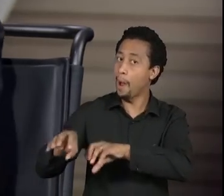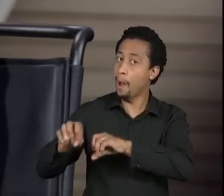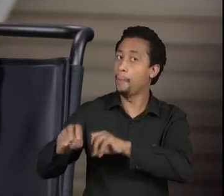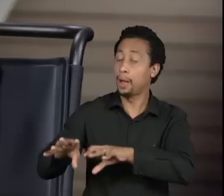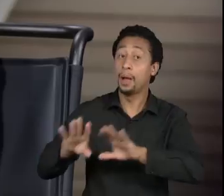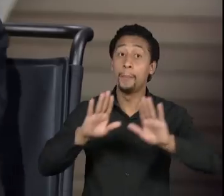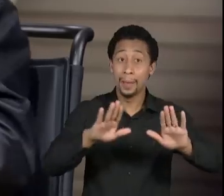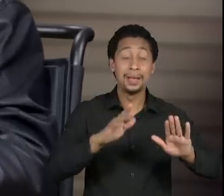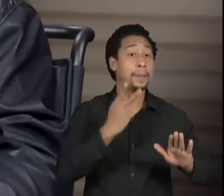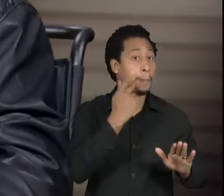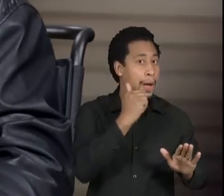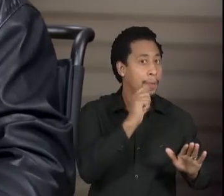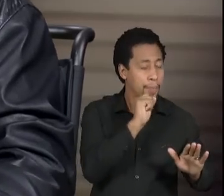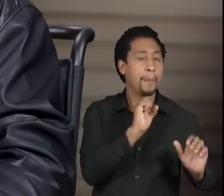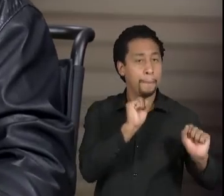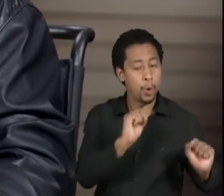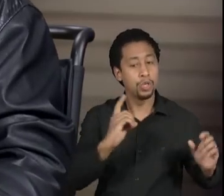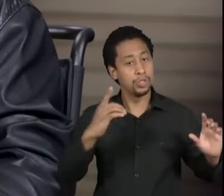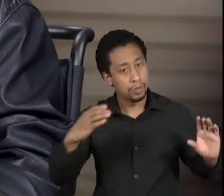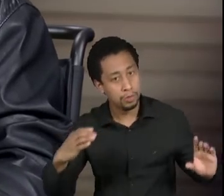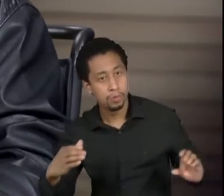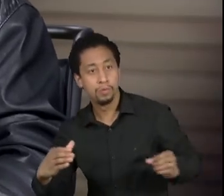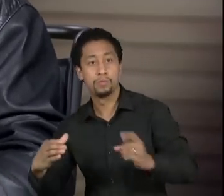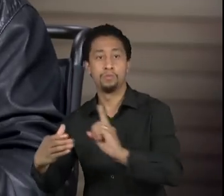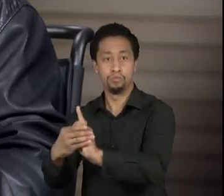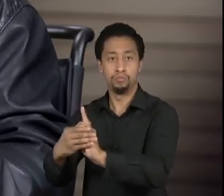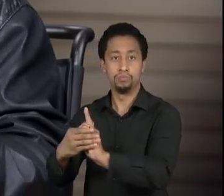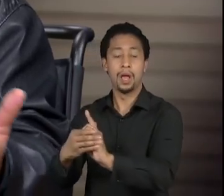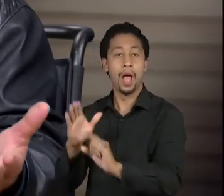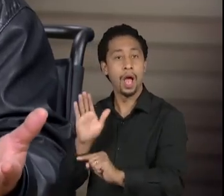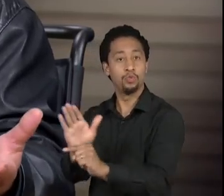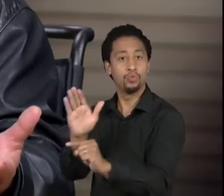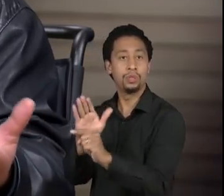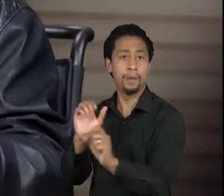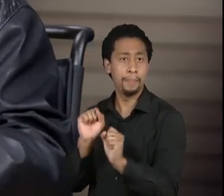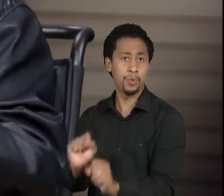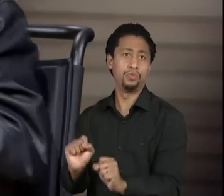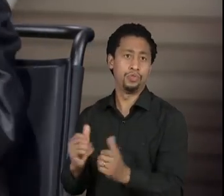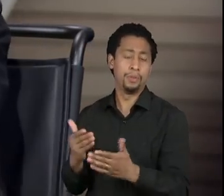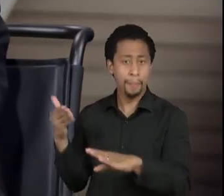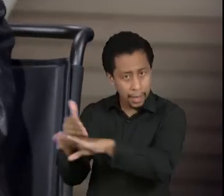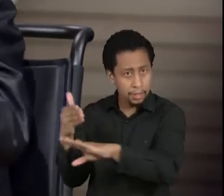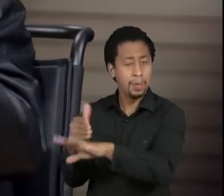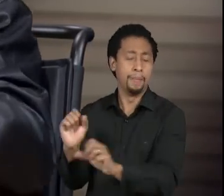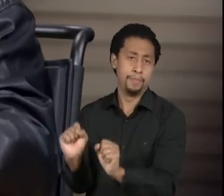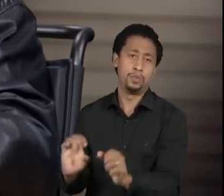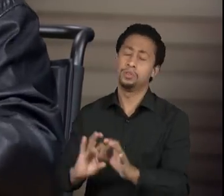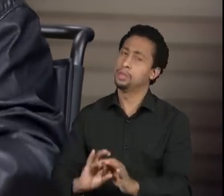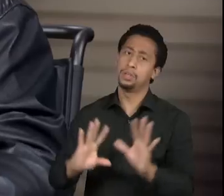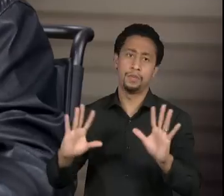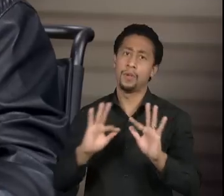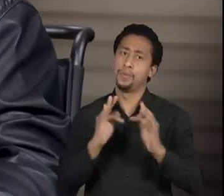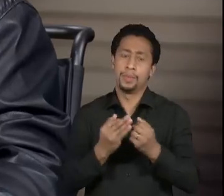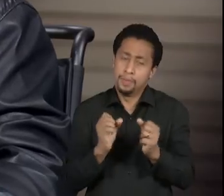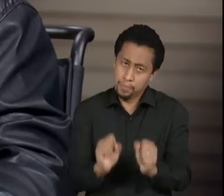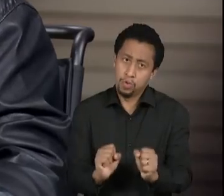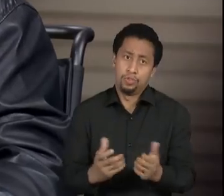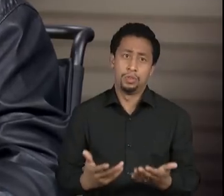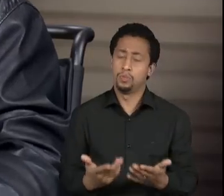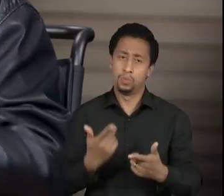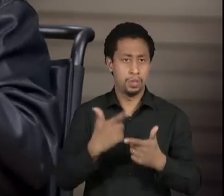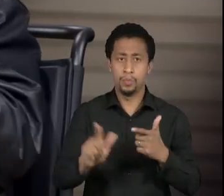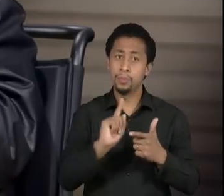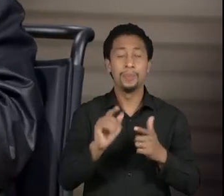É por isso que existe a liberdade de escolha de escola privada, confessional, por exemplo, se a família professa uma dada